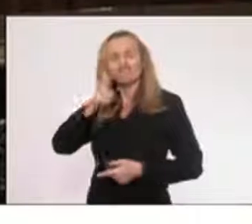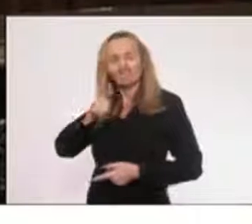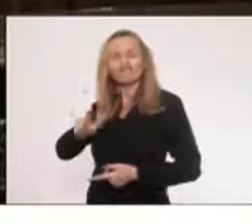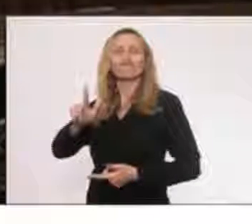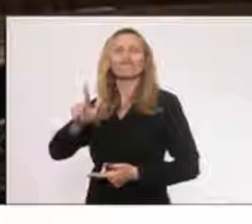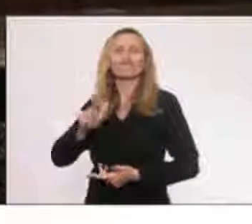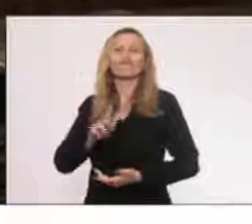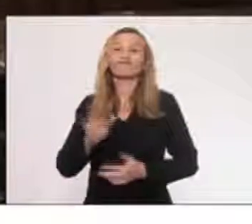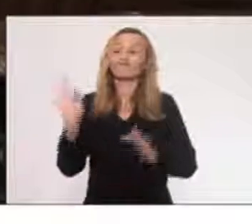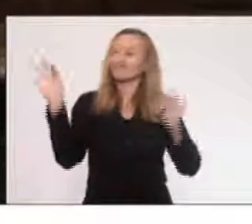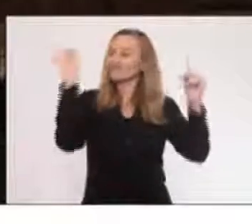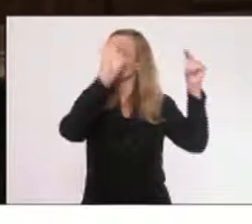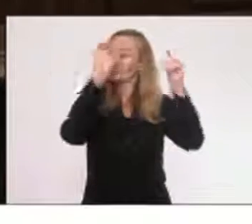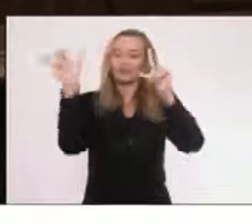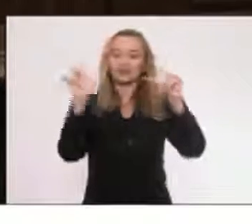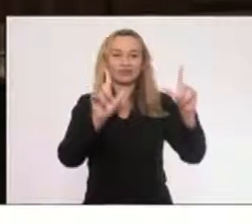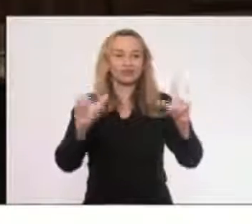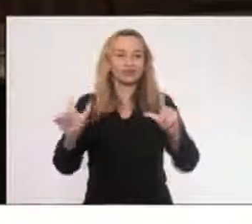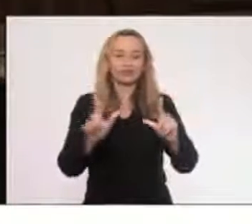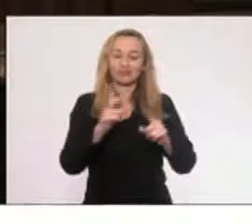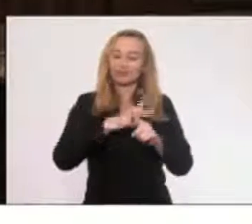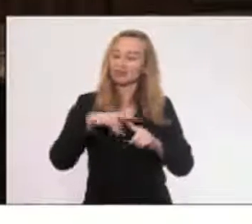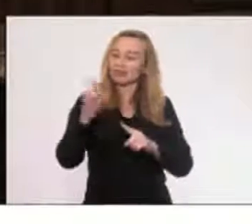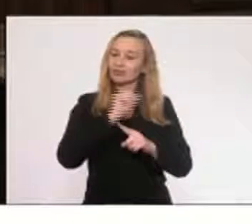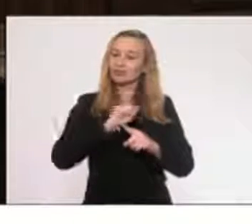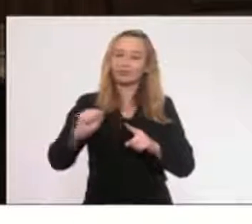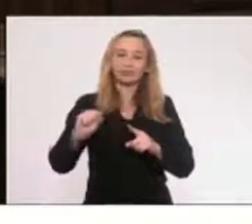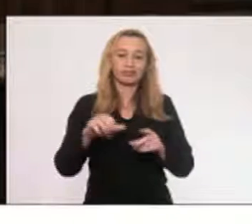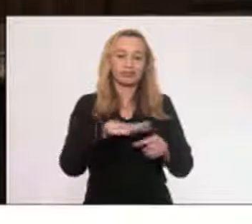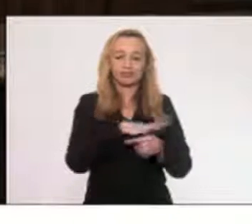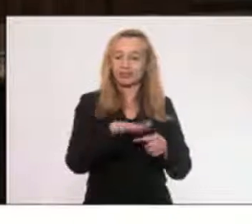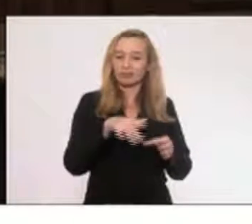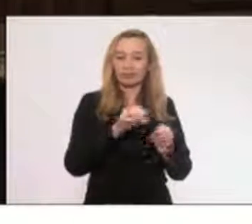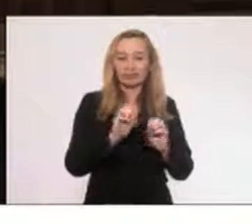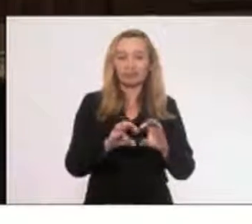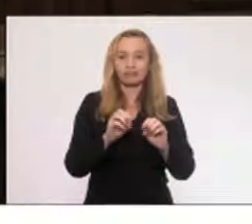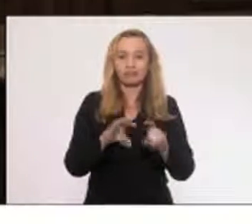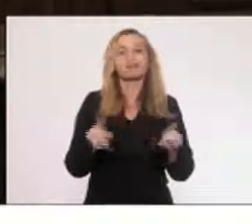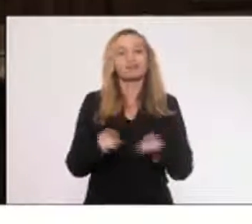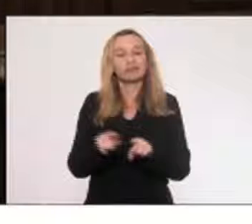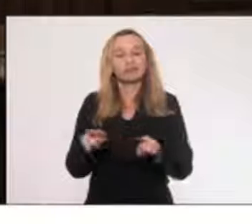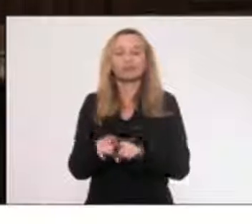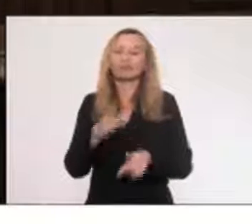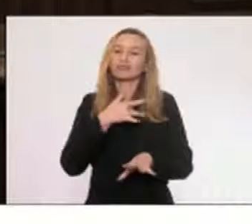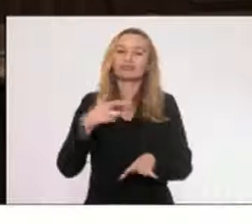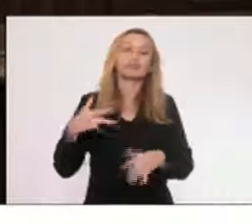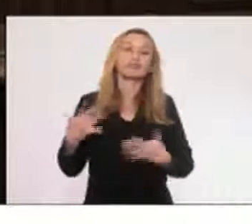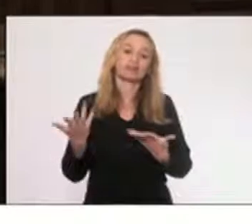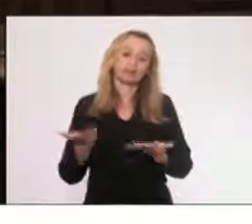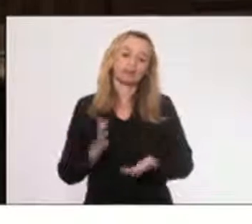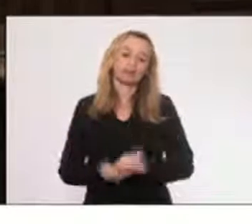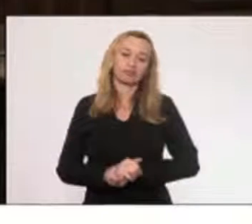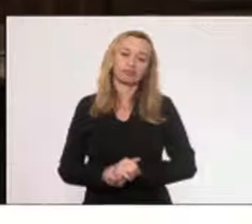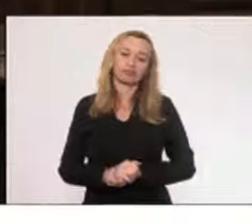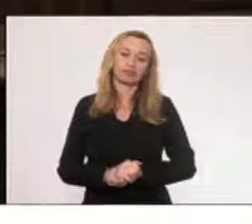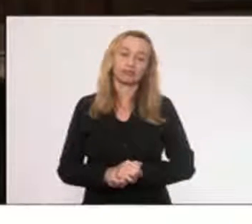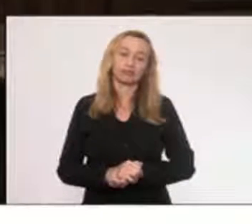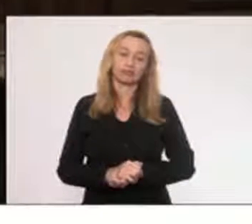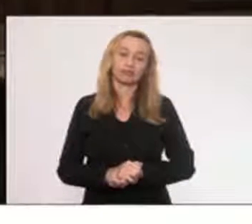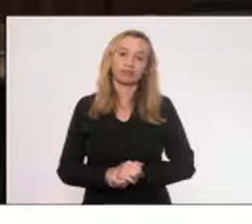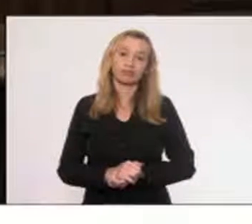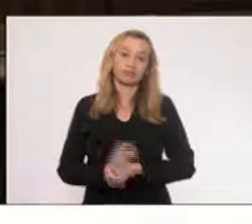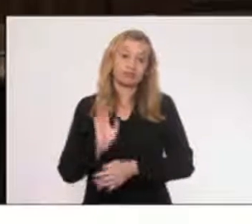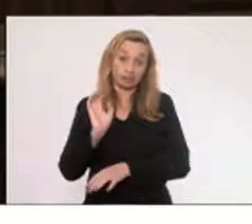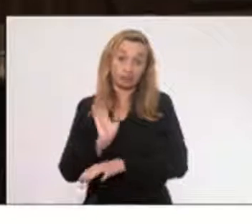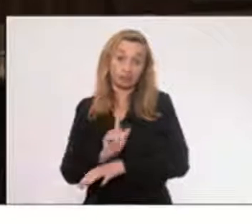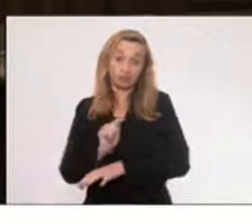vez felicitar a vitória da educação e da saúde tão combalidos nesse estado, que vem